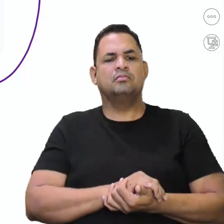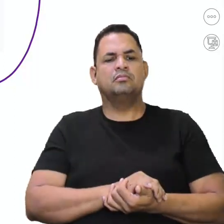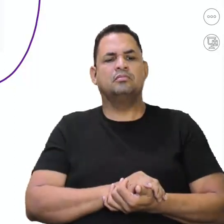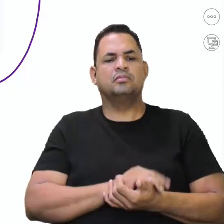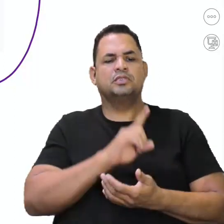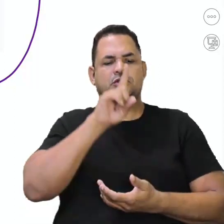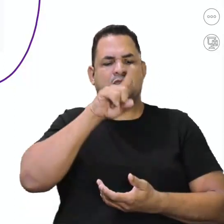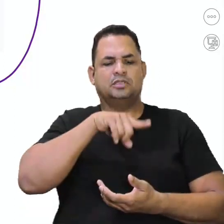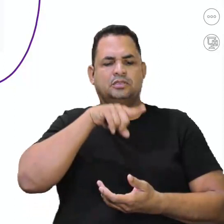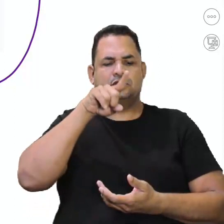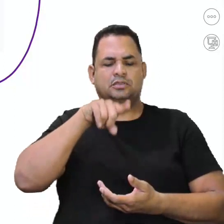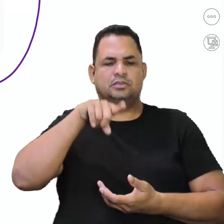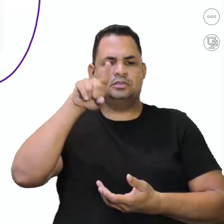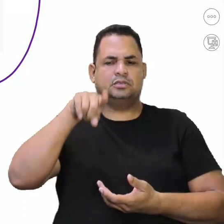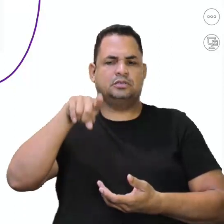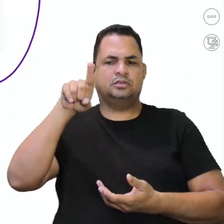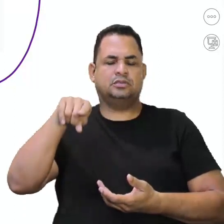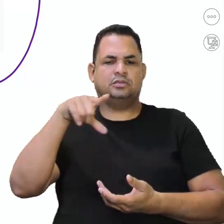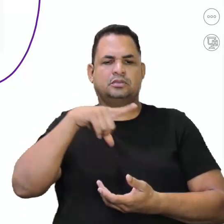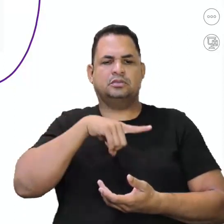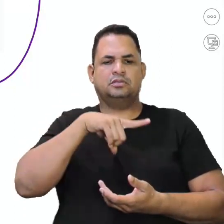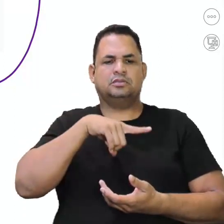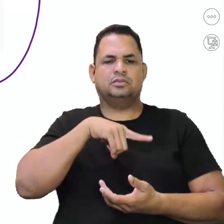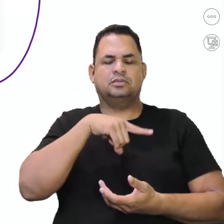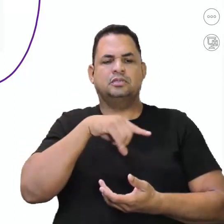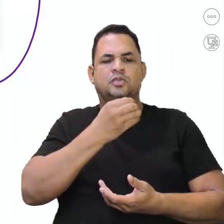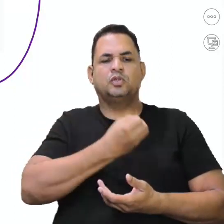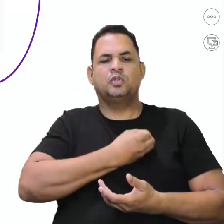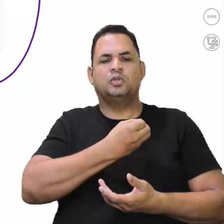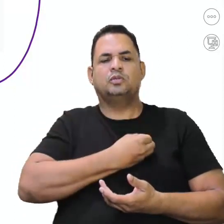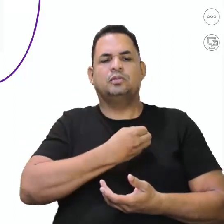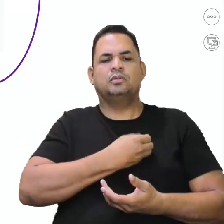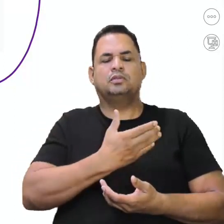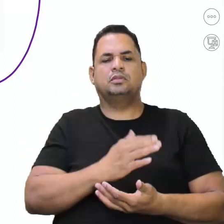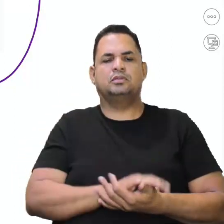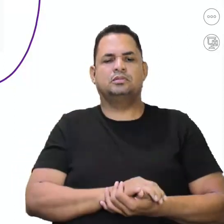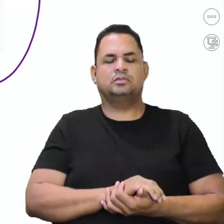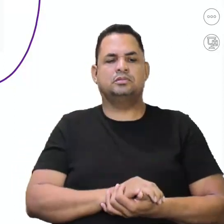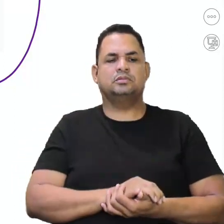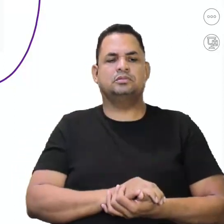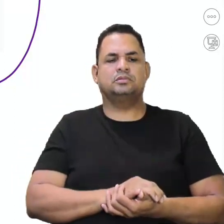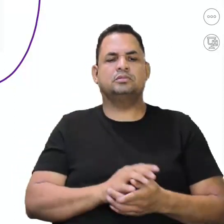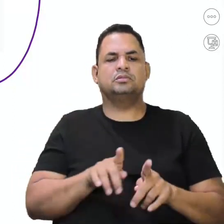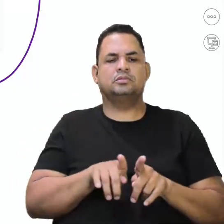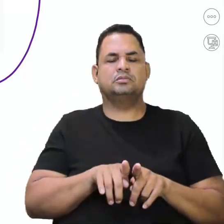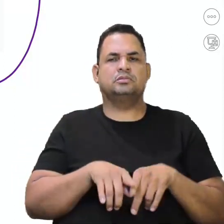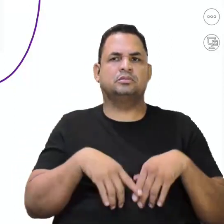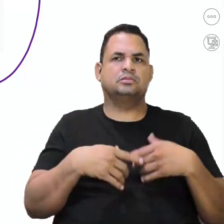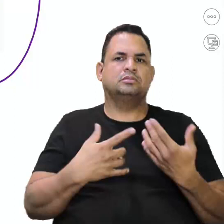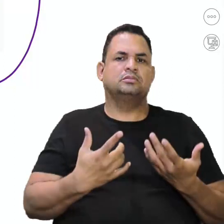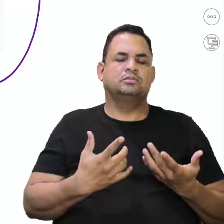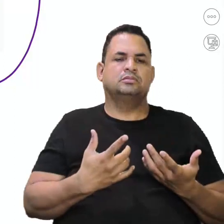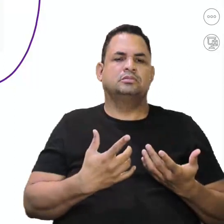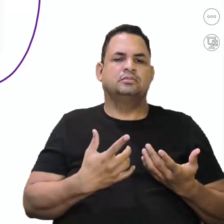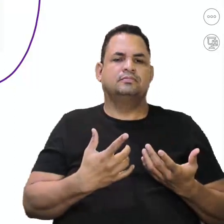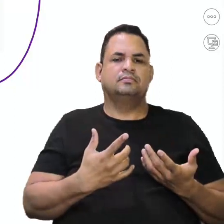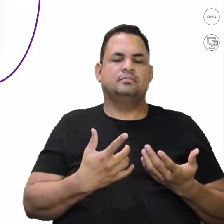isso? Estatísticas. Pode conter estatísticas também, certo? Que também não é uma coisa, às